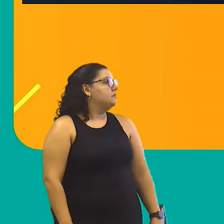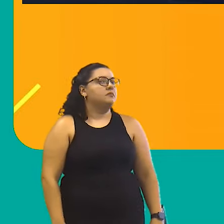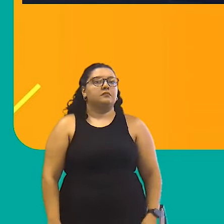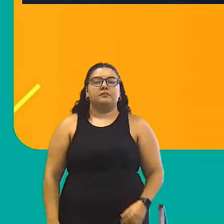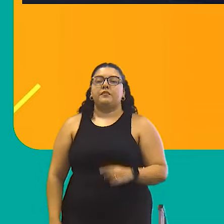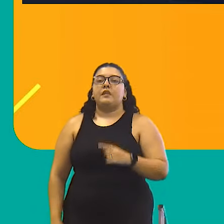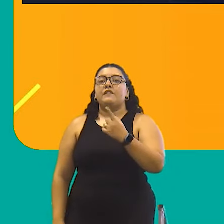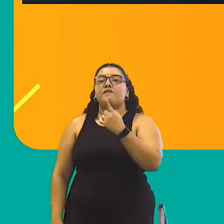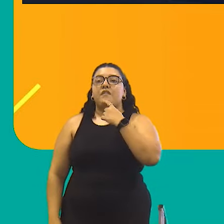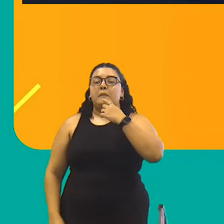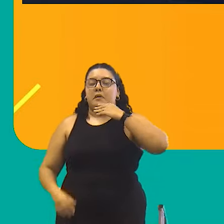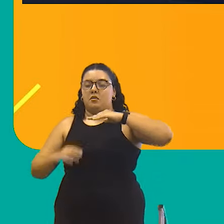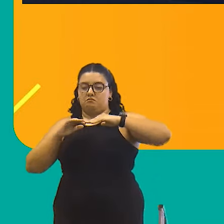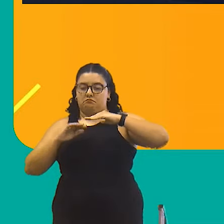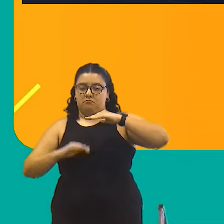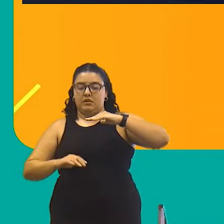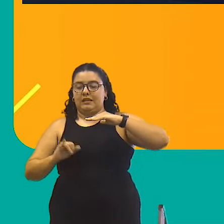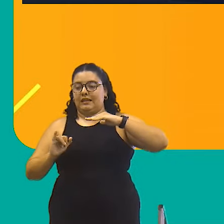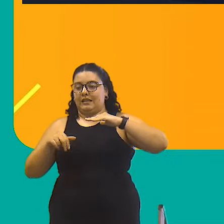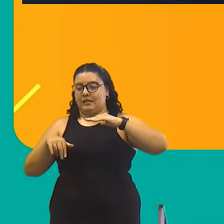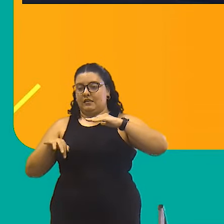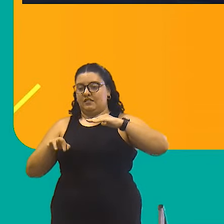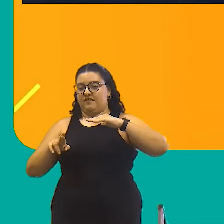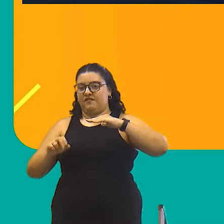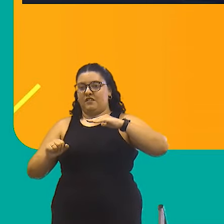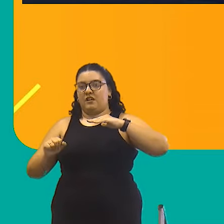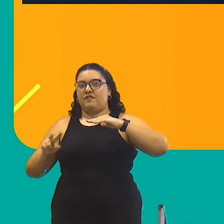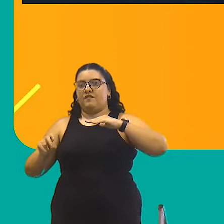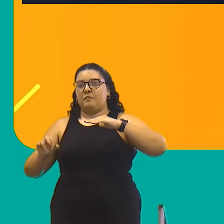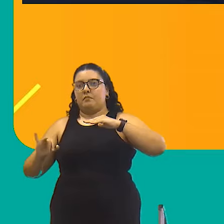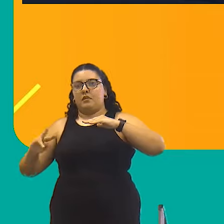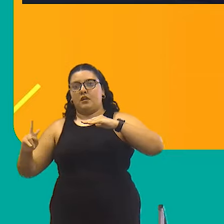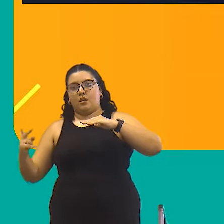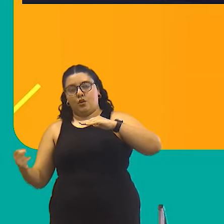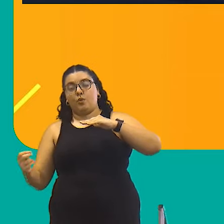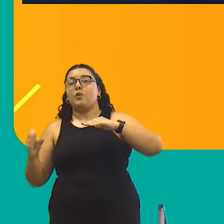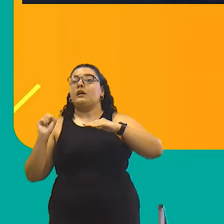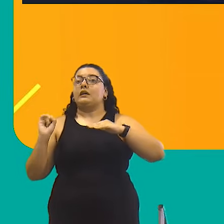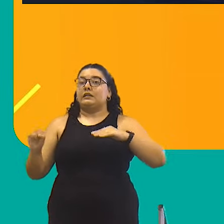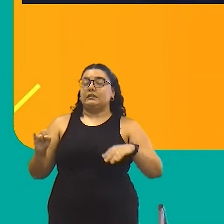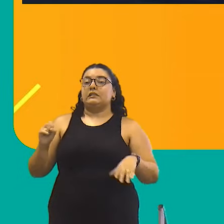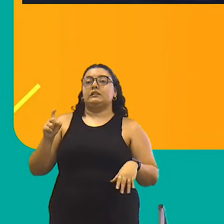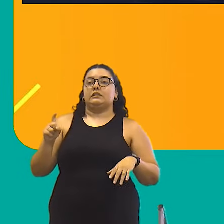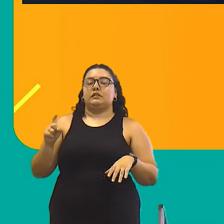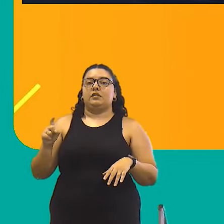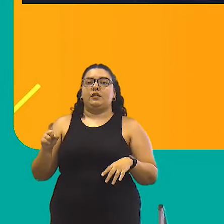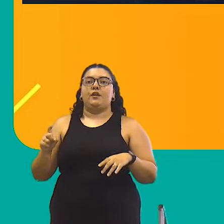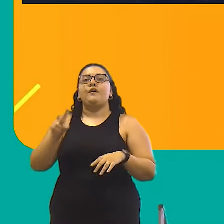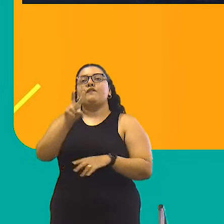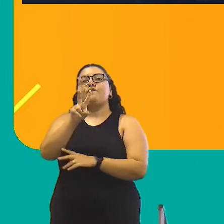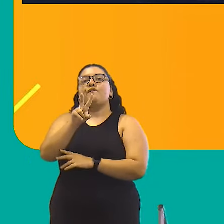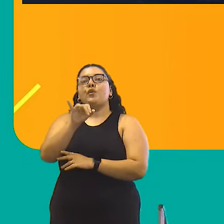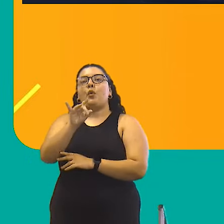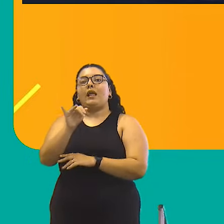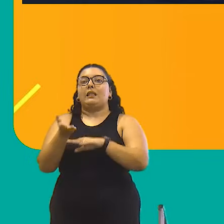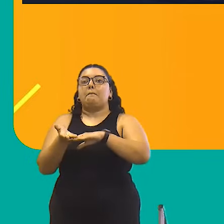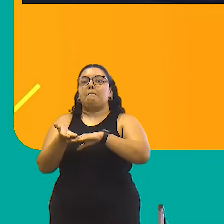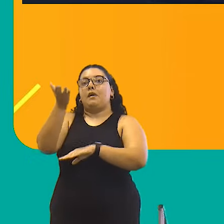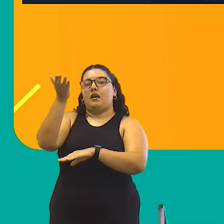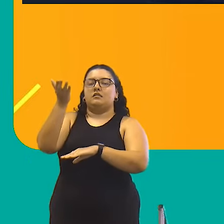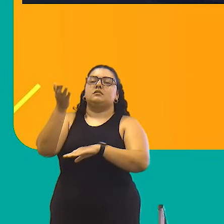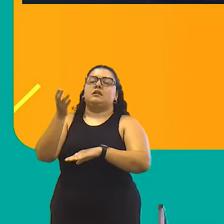à do vermelho, eu tenho um infravermelho. E se eu tiver uma frequência que ultrapassa o violeta, eu